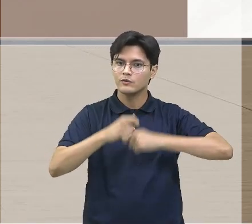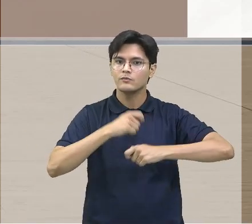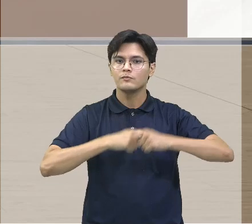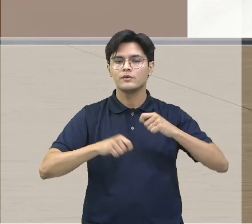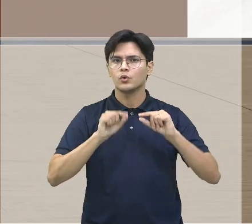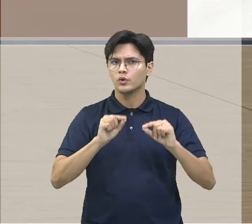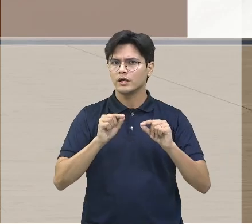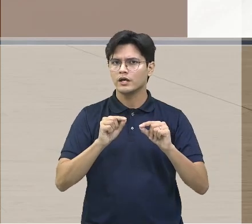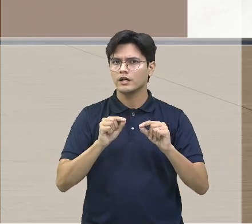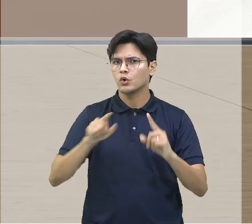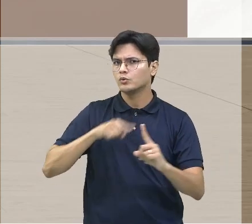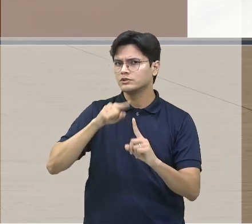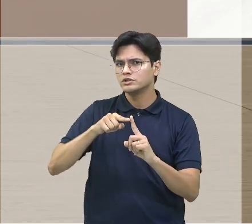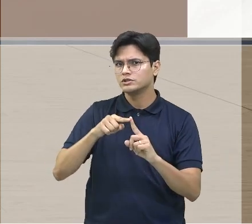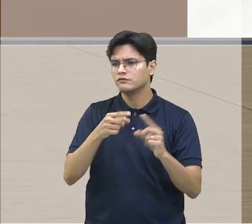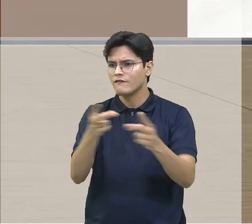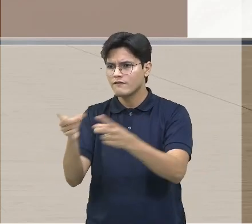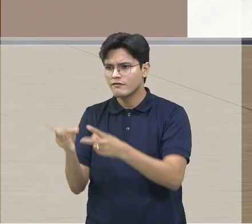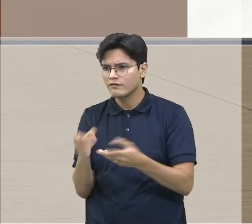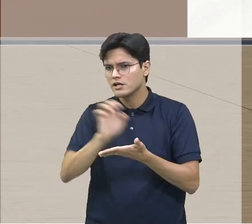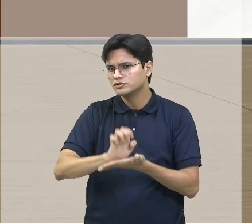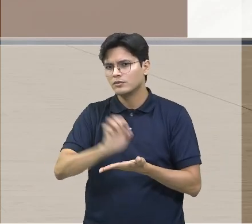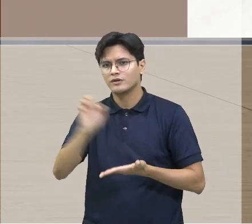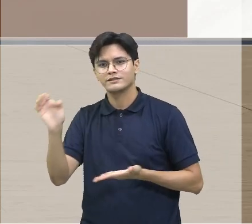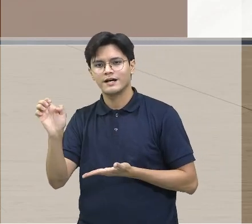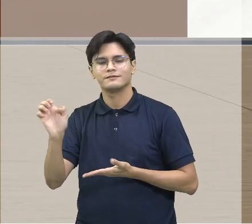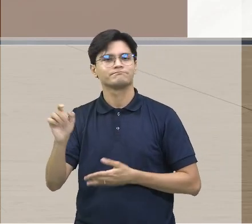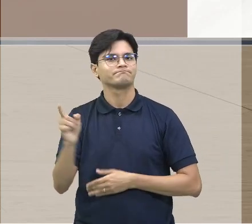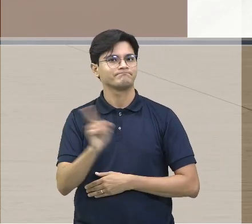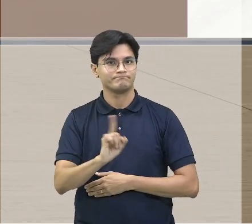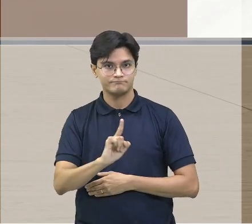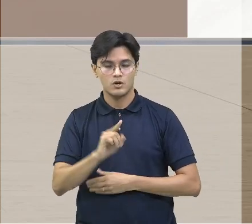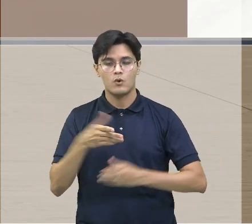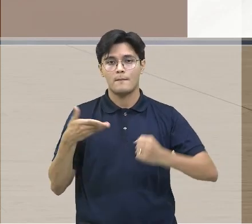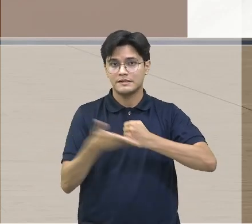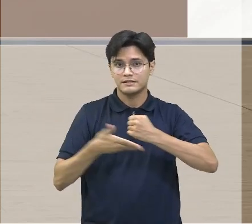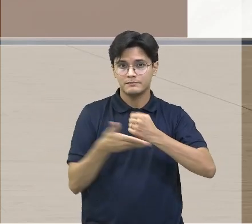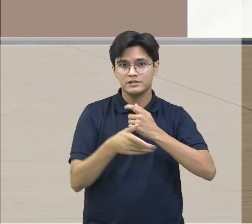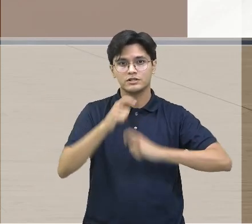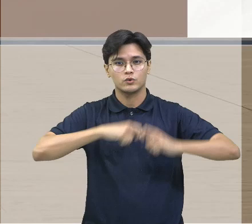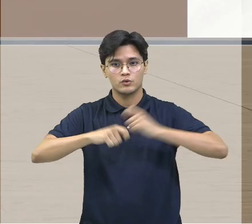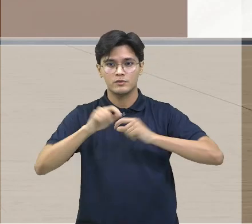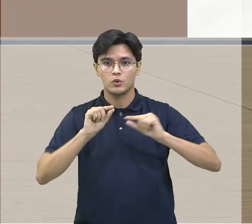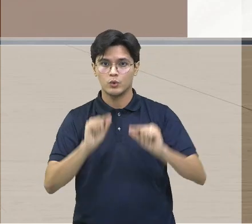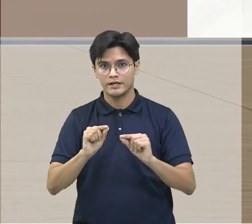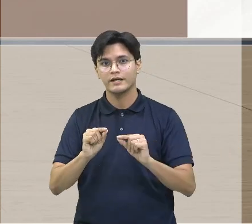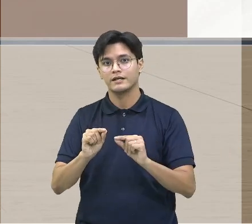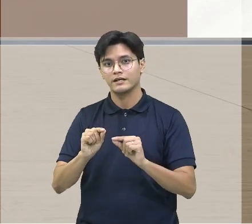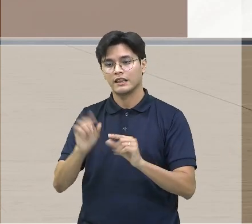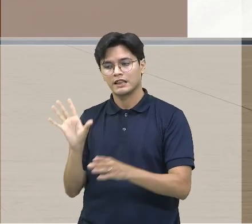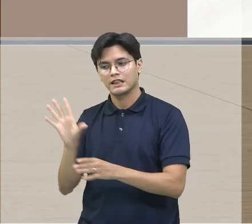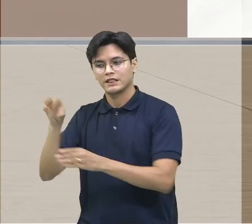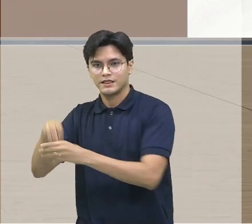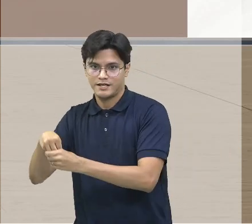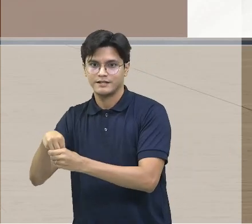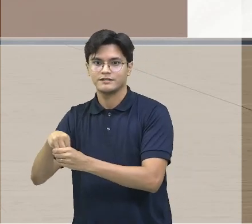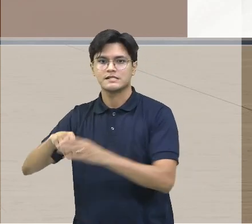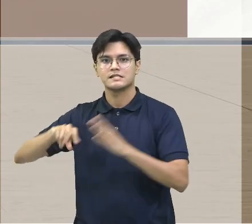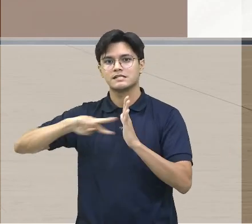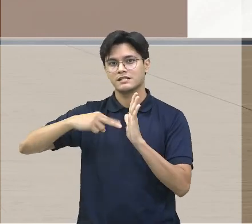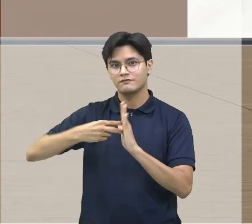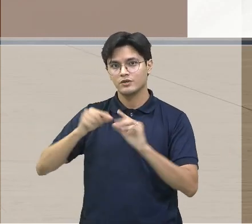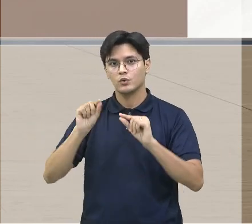para vender, não é para exportar. Basicamente, essa economia é interna, ou seja, é para